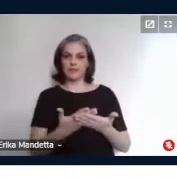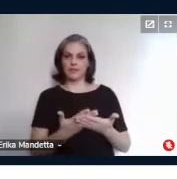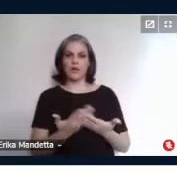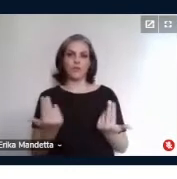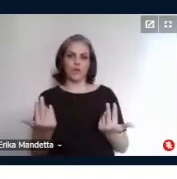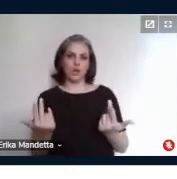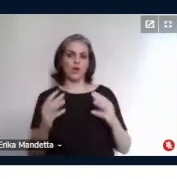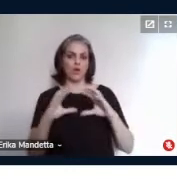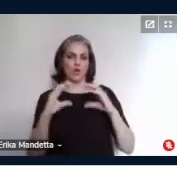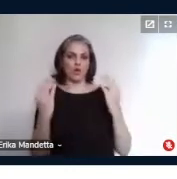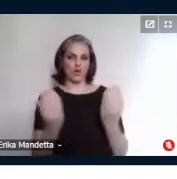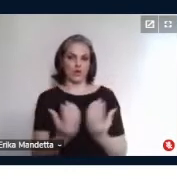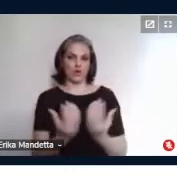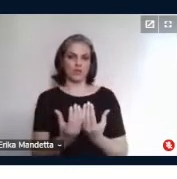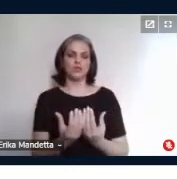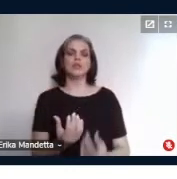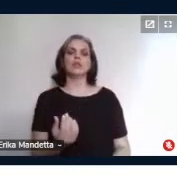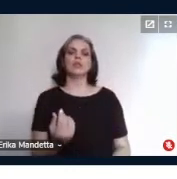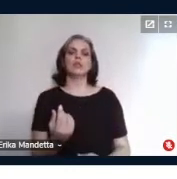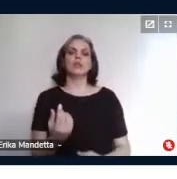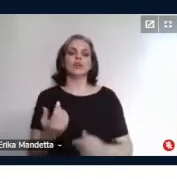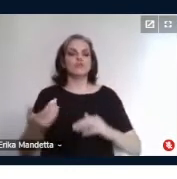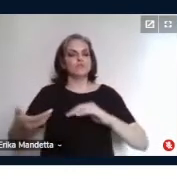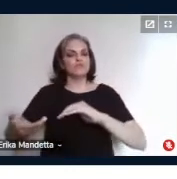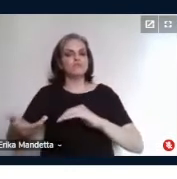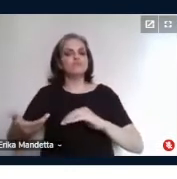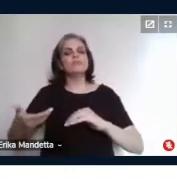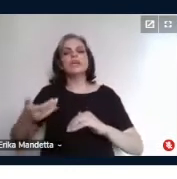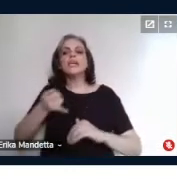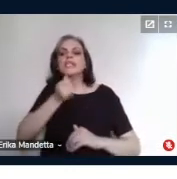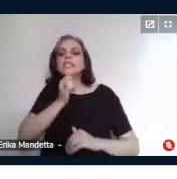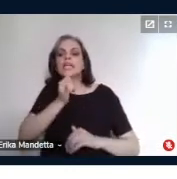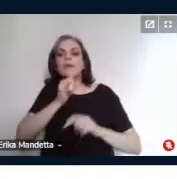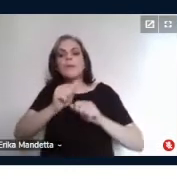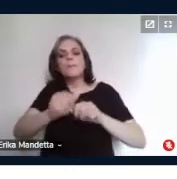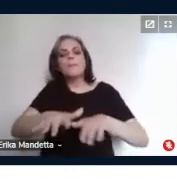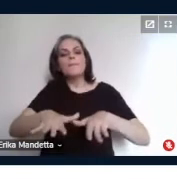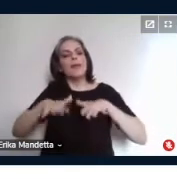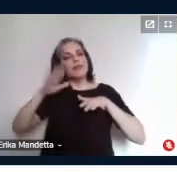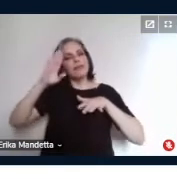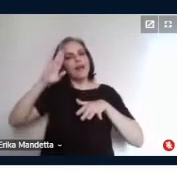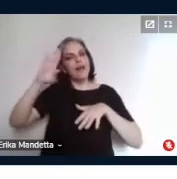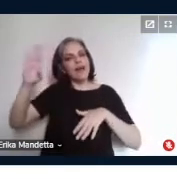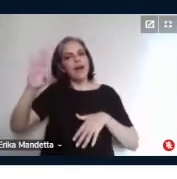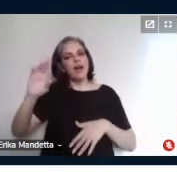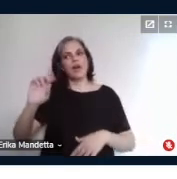no que diz respeito ao plenário ou a eventos